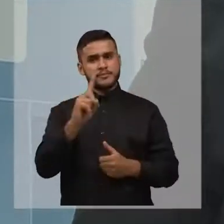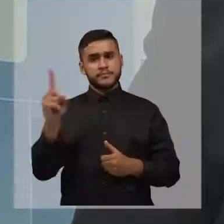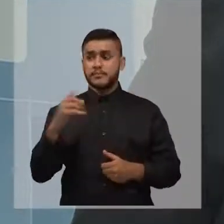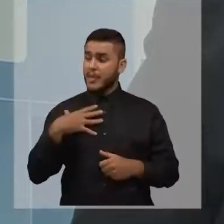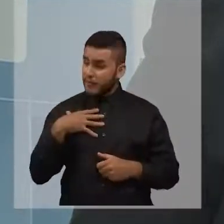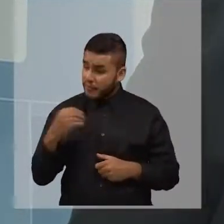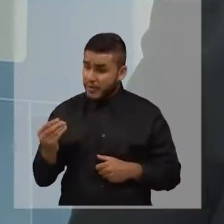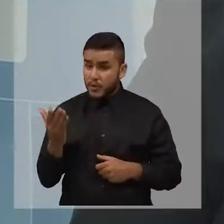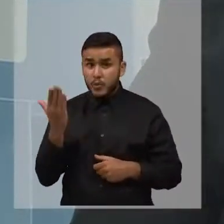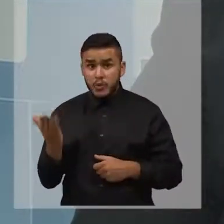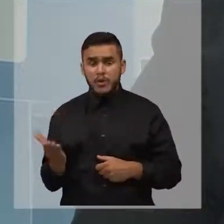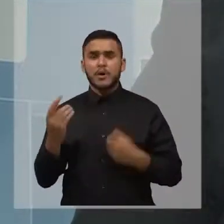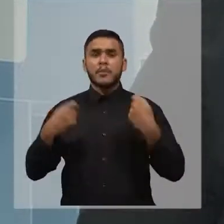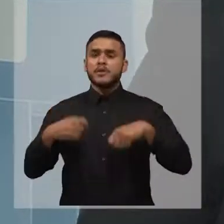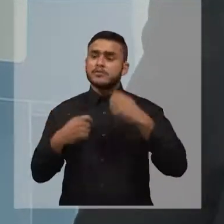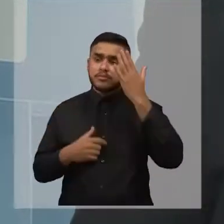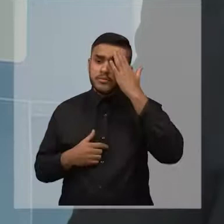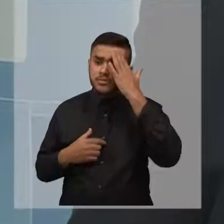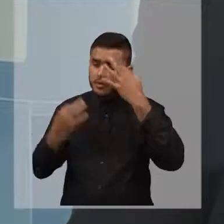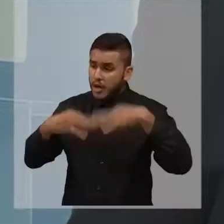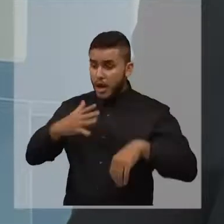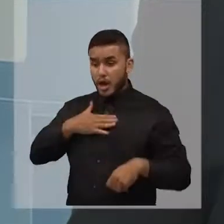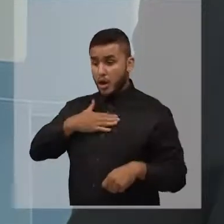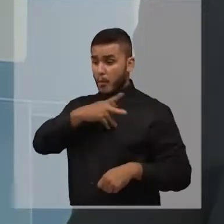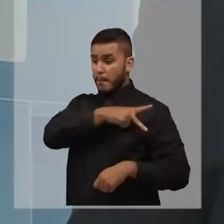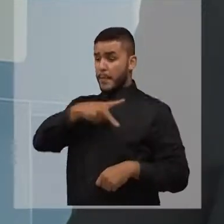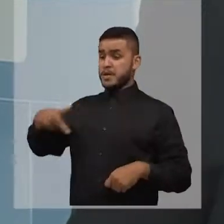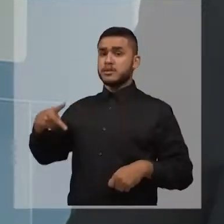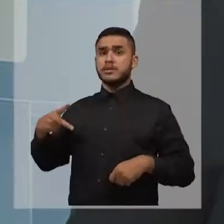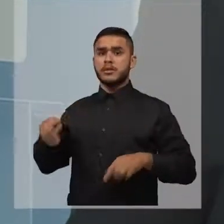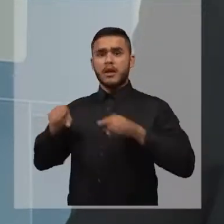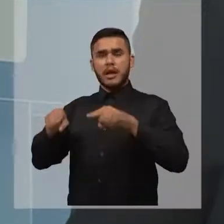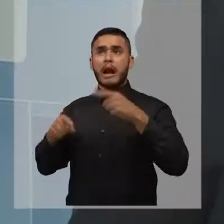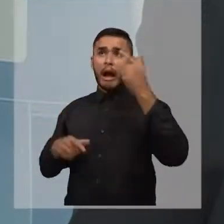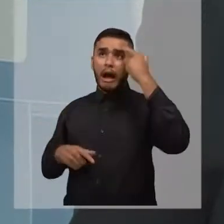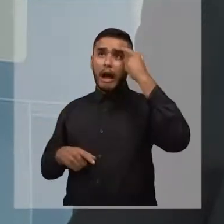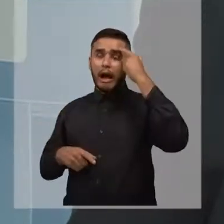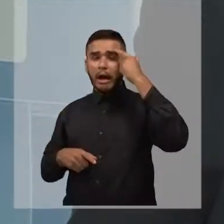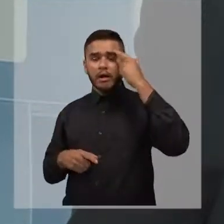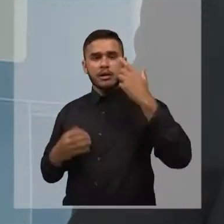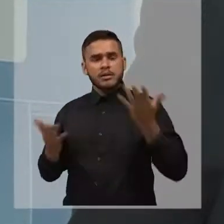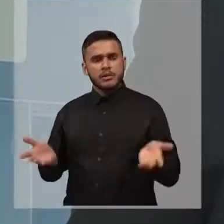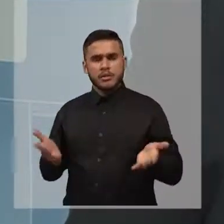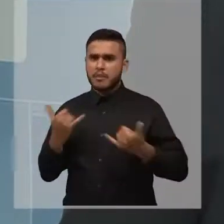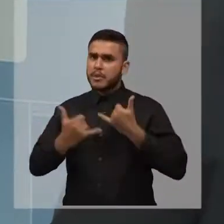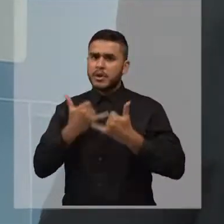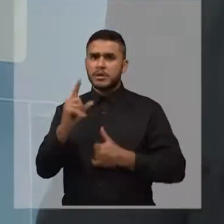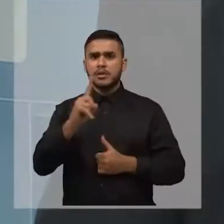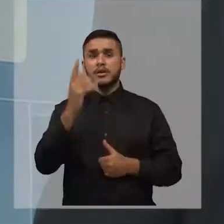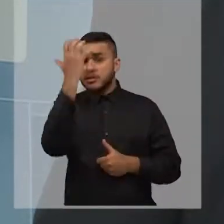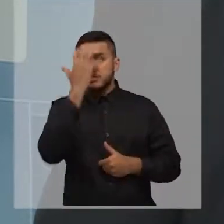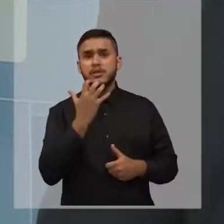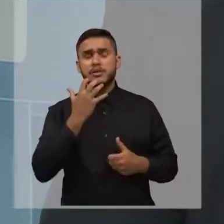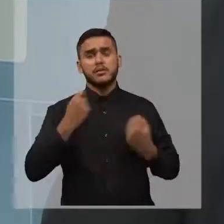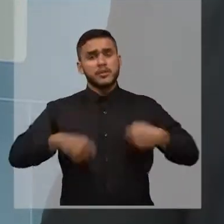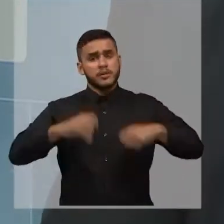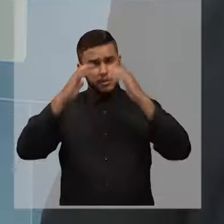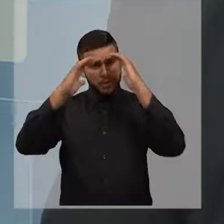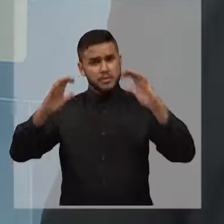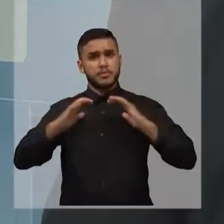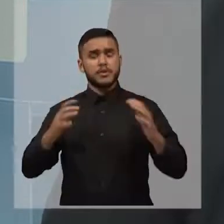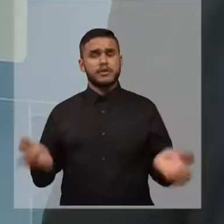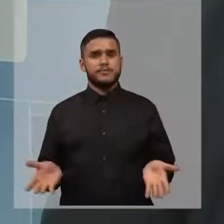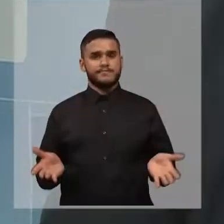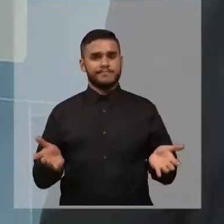dele entendam que o pai é presidente da República. Né? Esse é o grande problema. Por quê? Não por conta dele e do